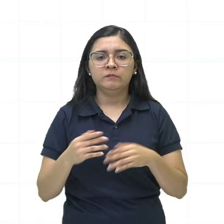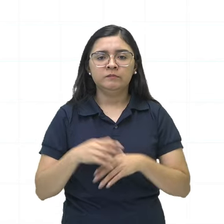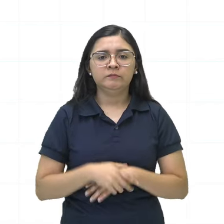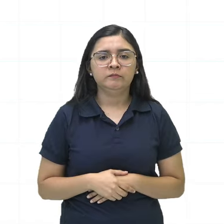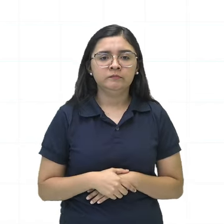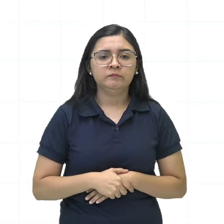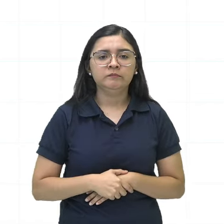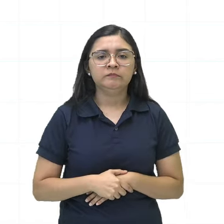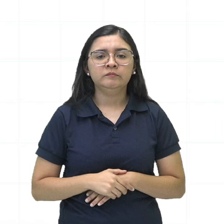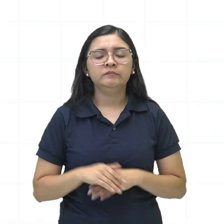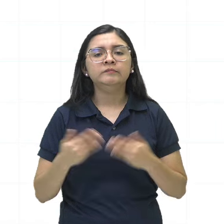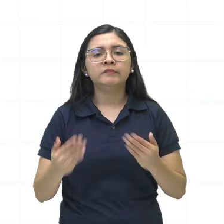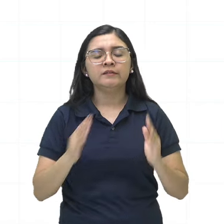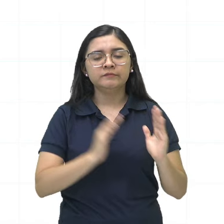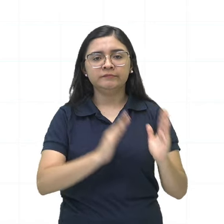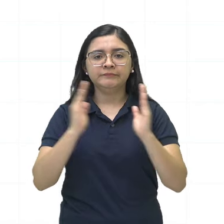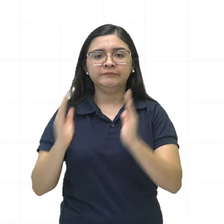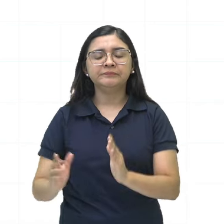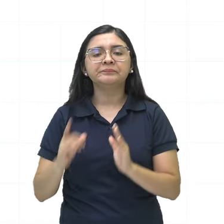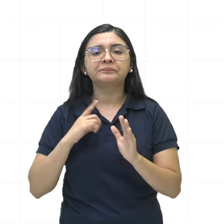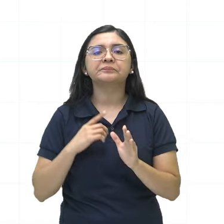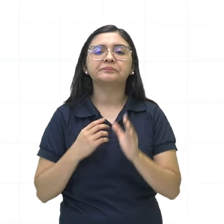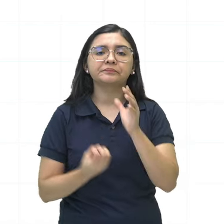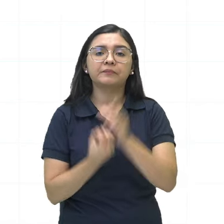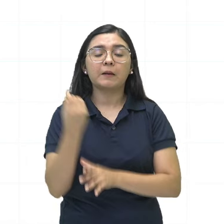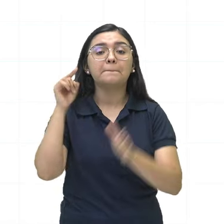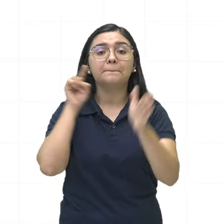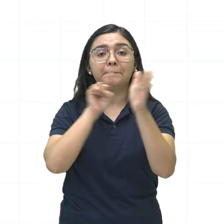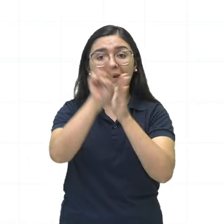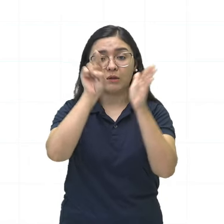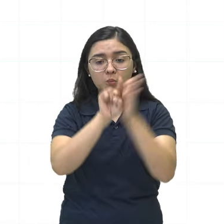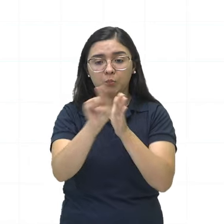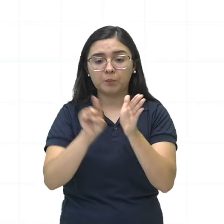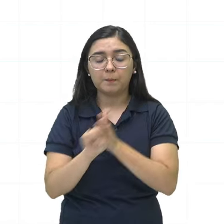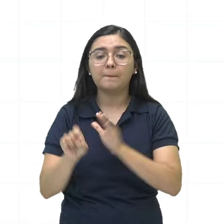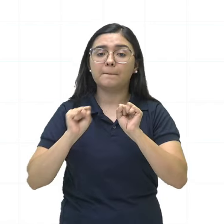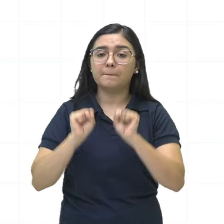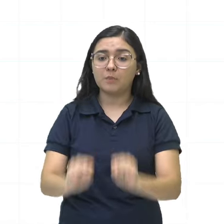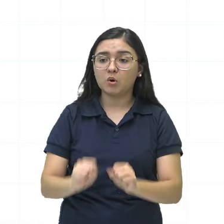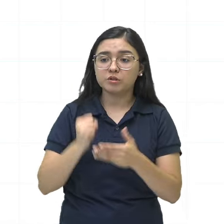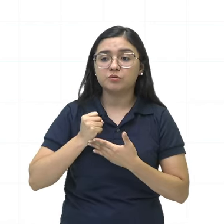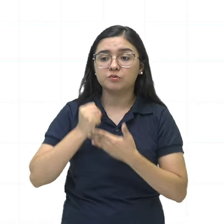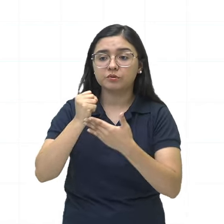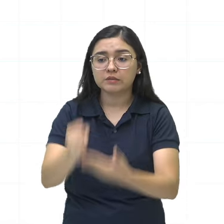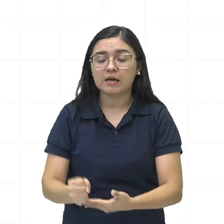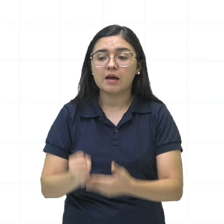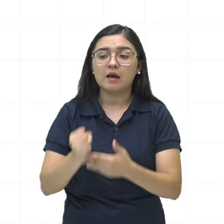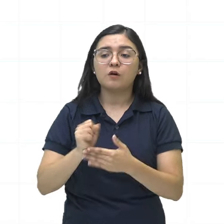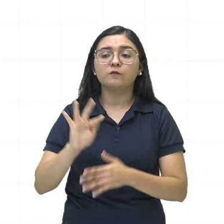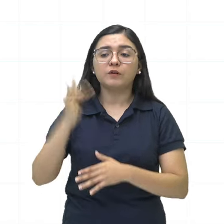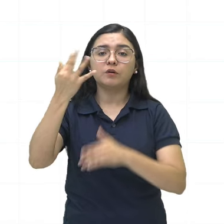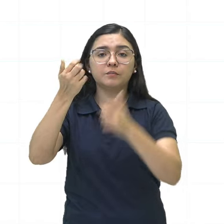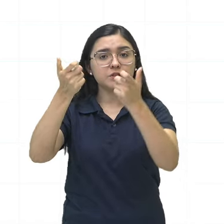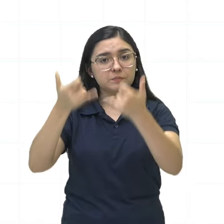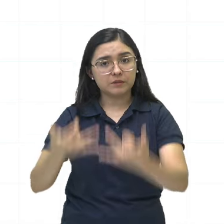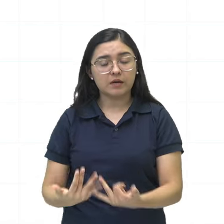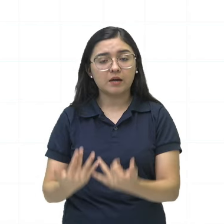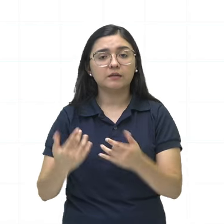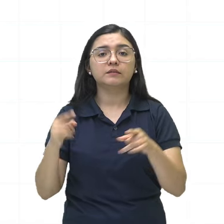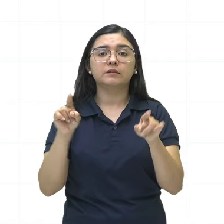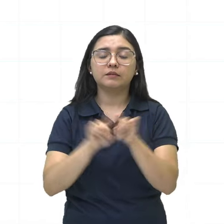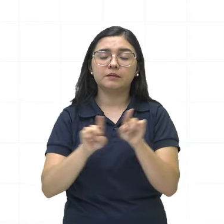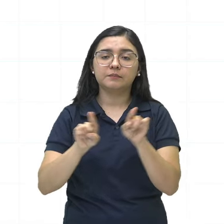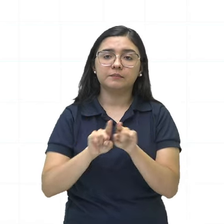São construídas nessa etapa perguntas que podem ajudar a explicar o fenômeno, né, a resolver